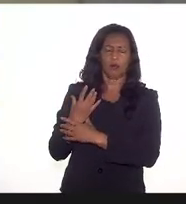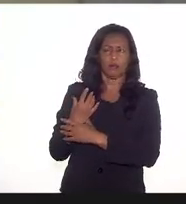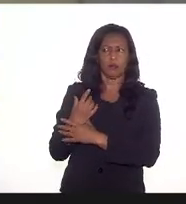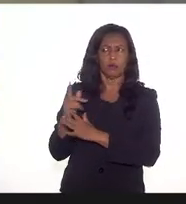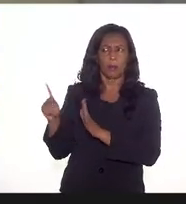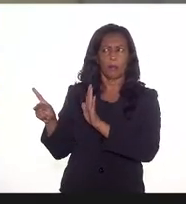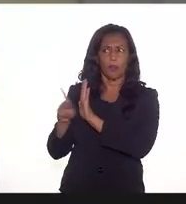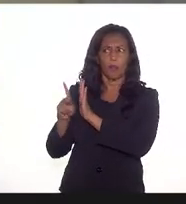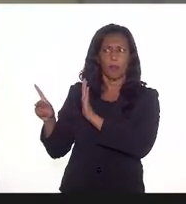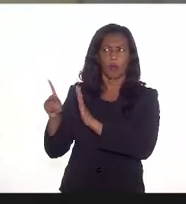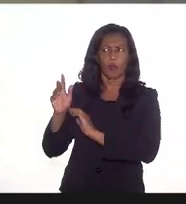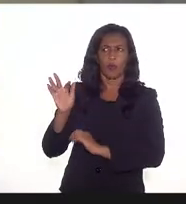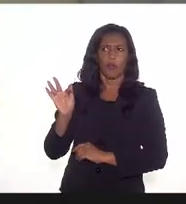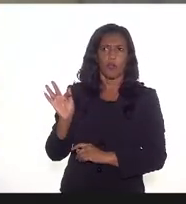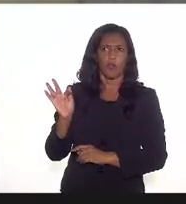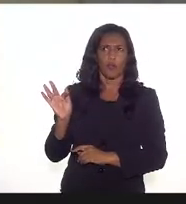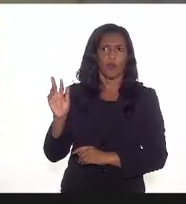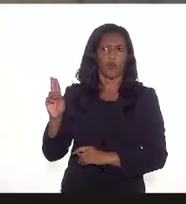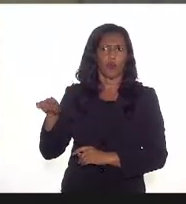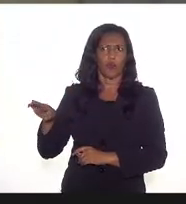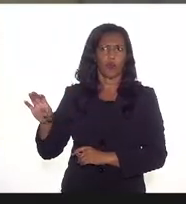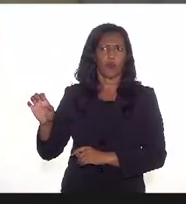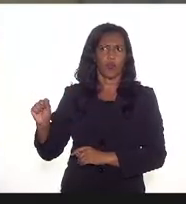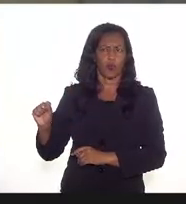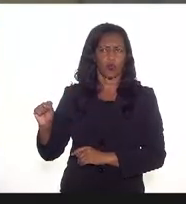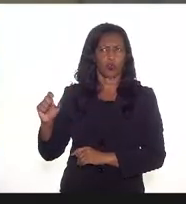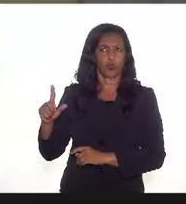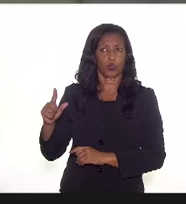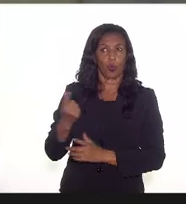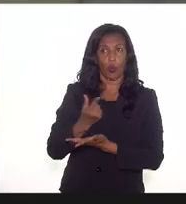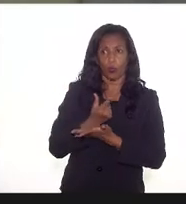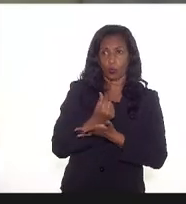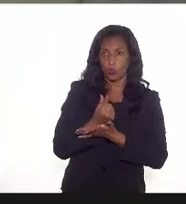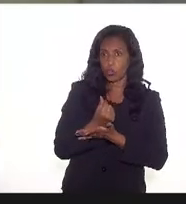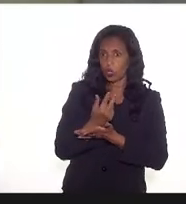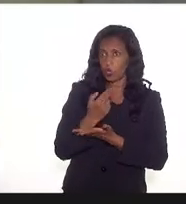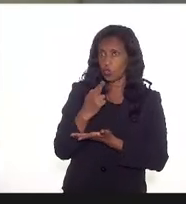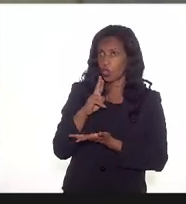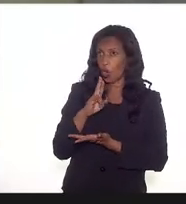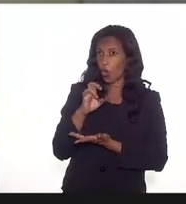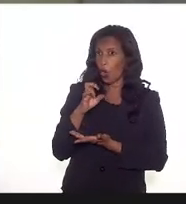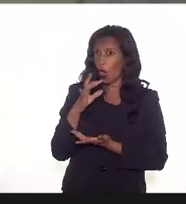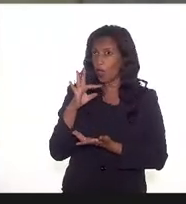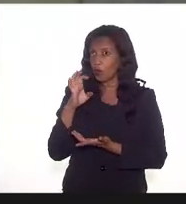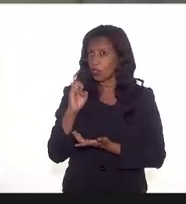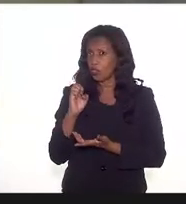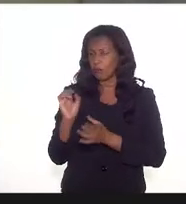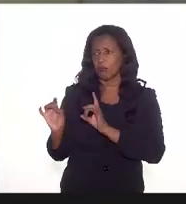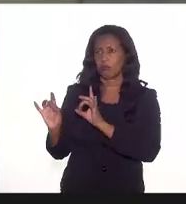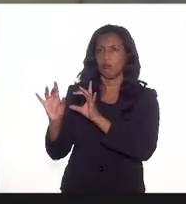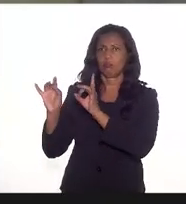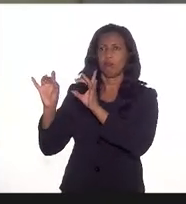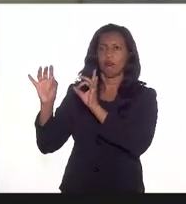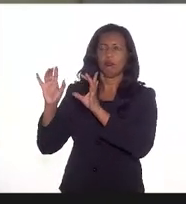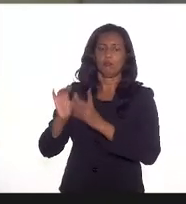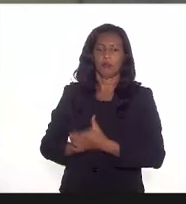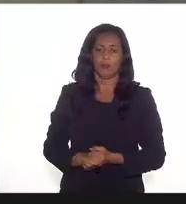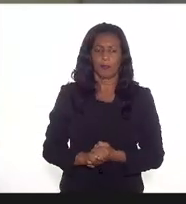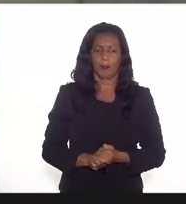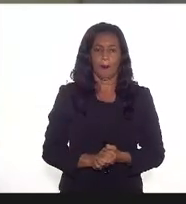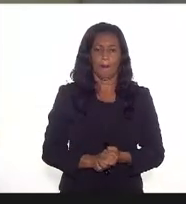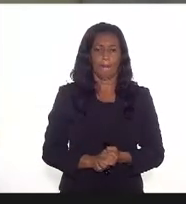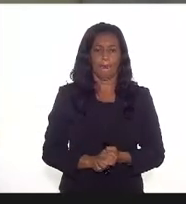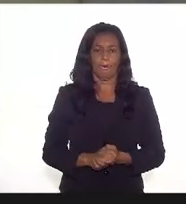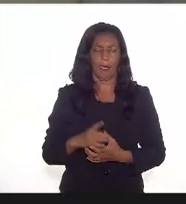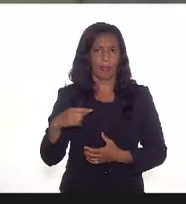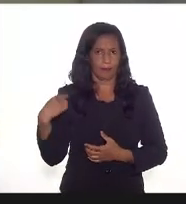botar entre aspas, soberanos, com dinheiro de royalties, participação especial. A nossa